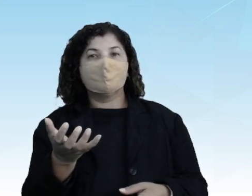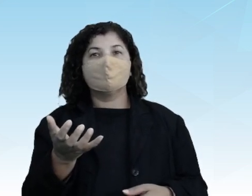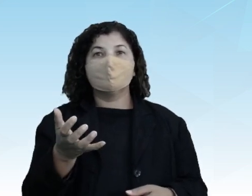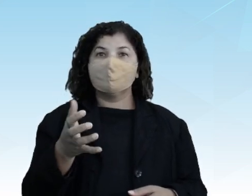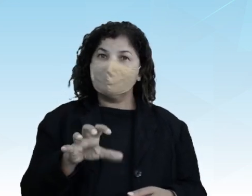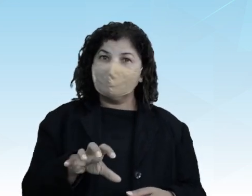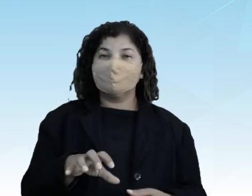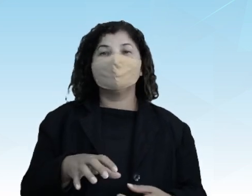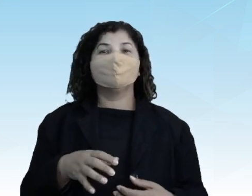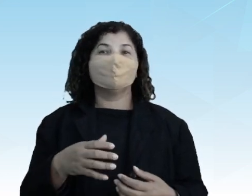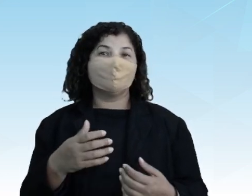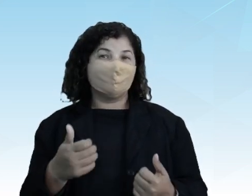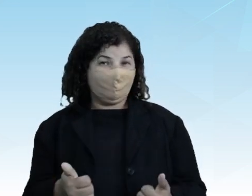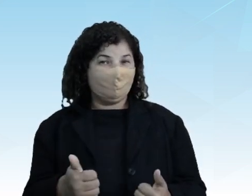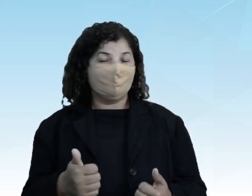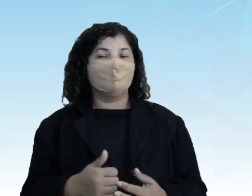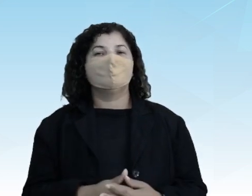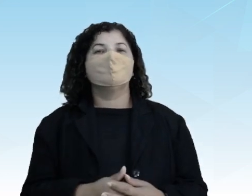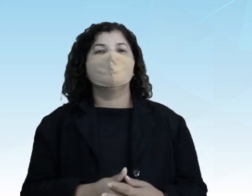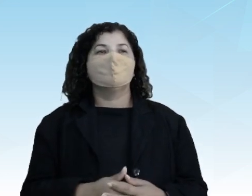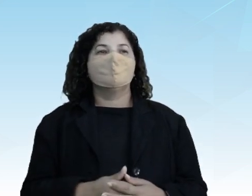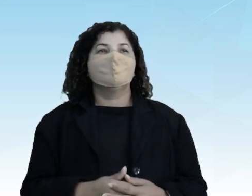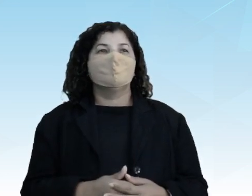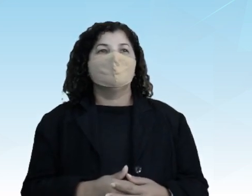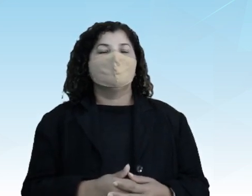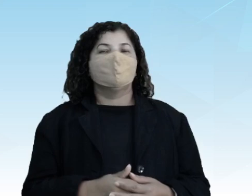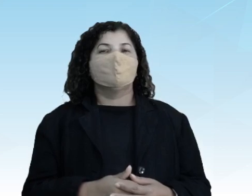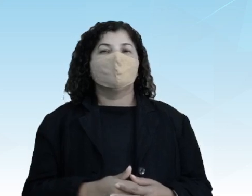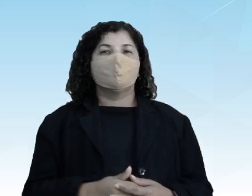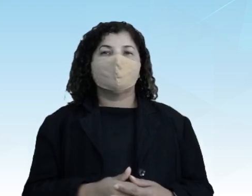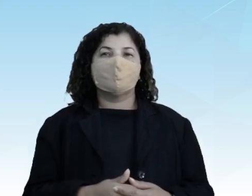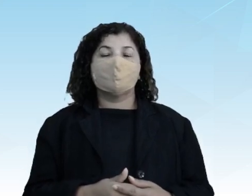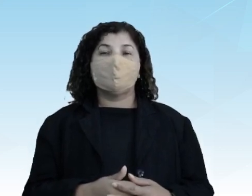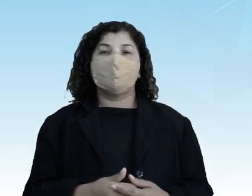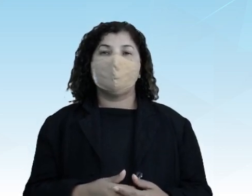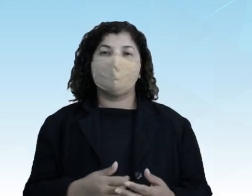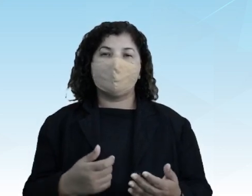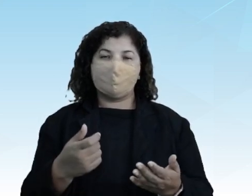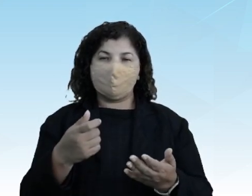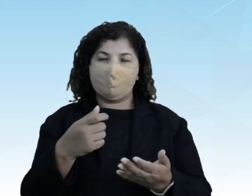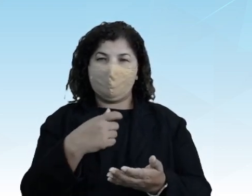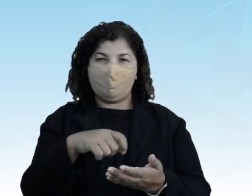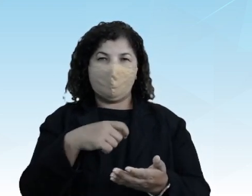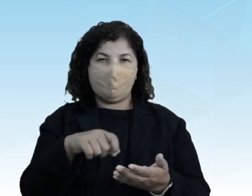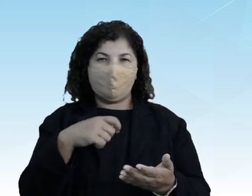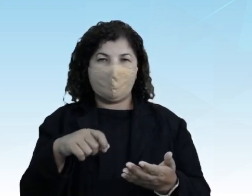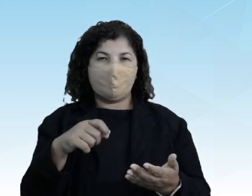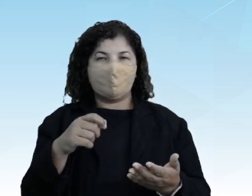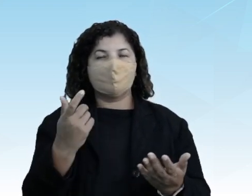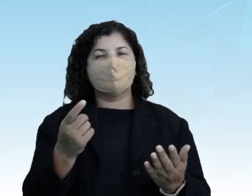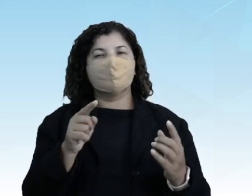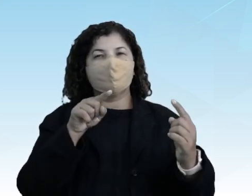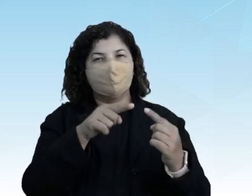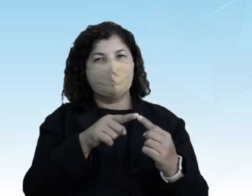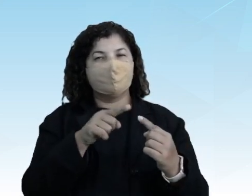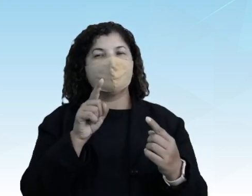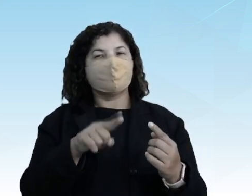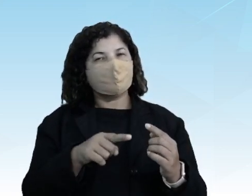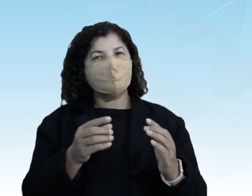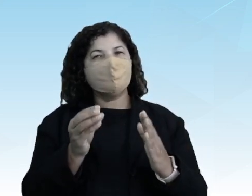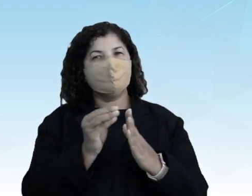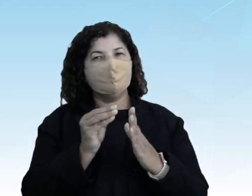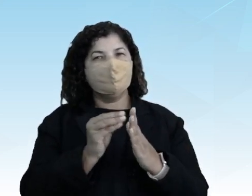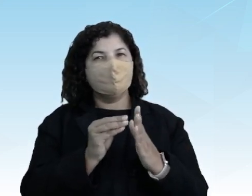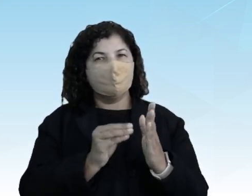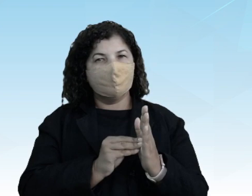queres, vamos lá. Então, as fontes não escritas aí são registros da atividade, né?